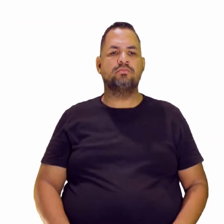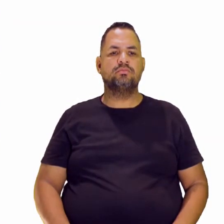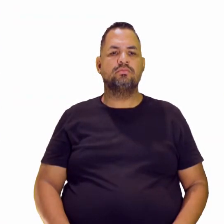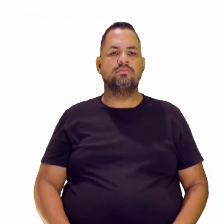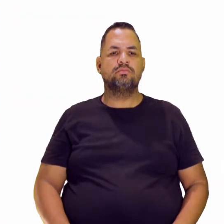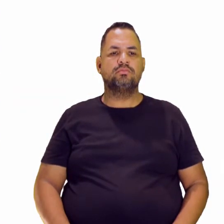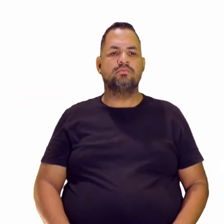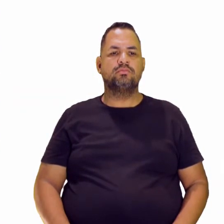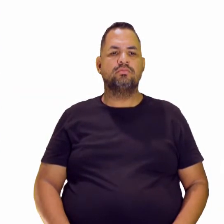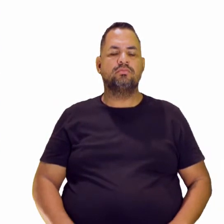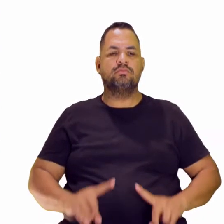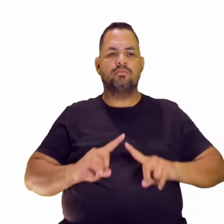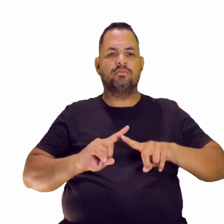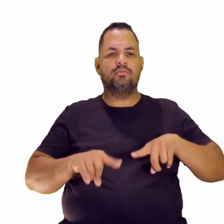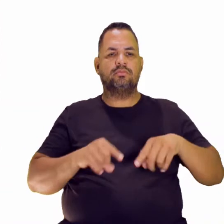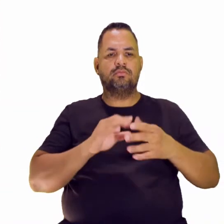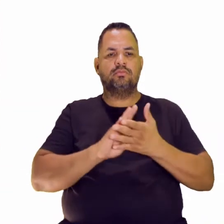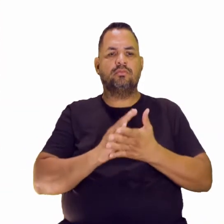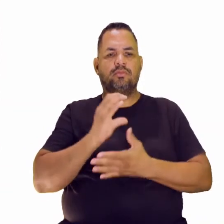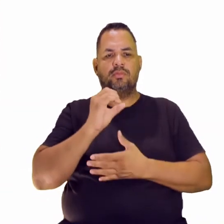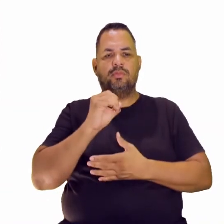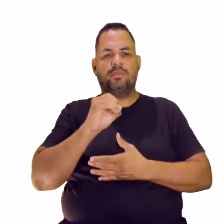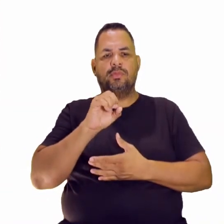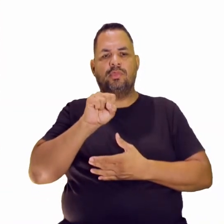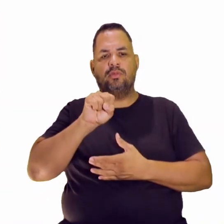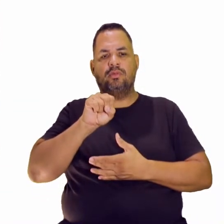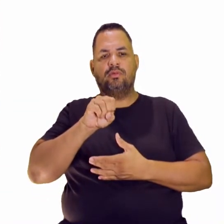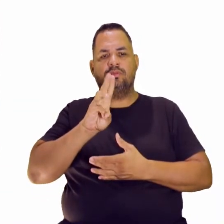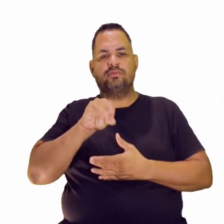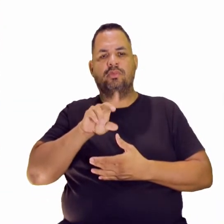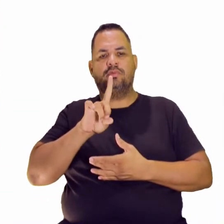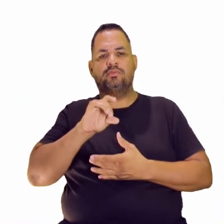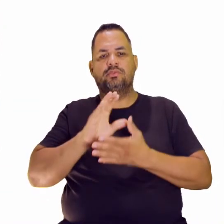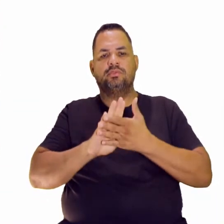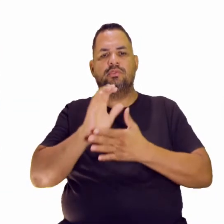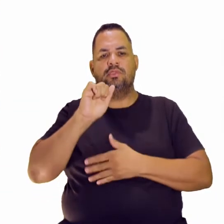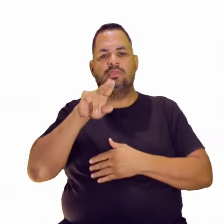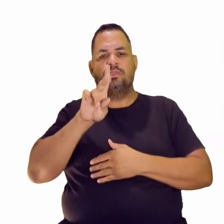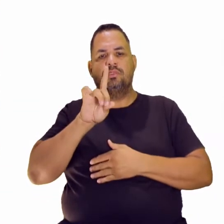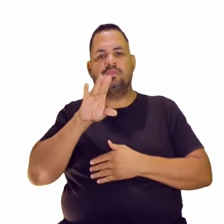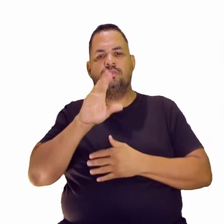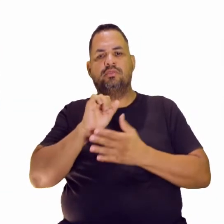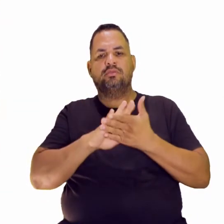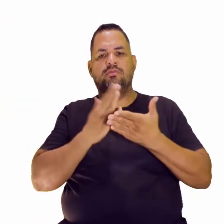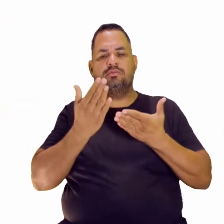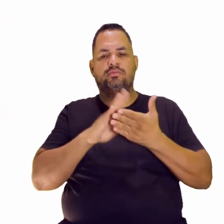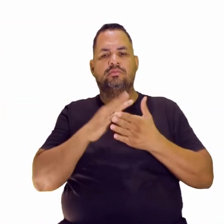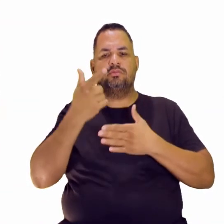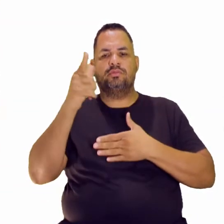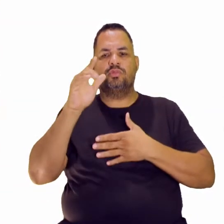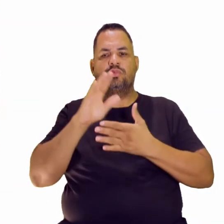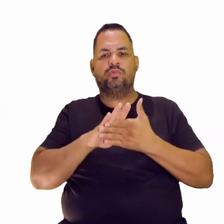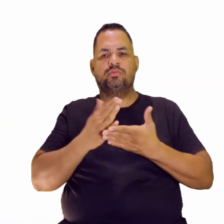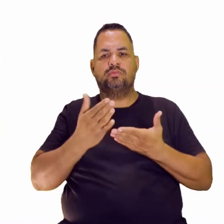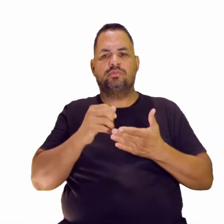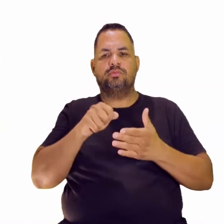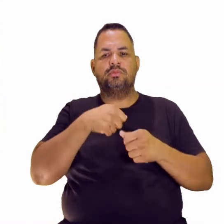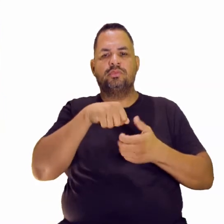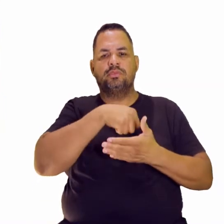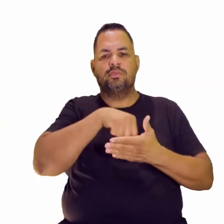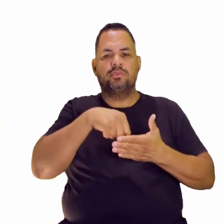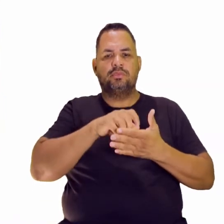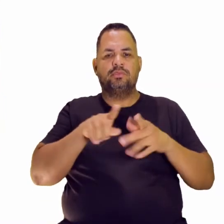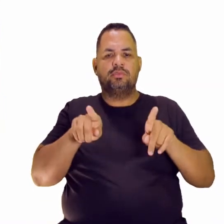Mas o escritor Oswald de Andrade através de outro jornal, escreveu também um